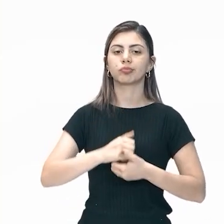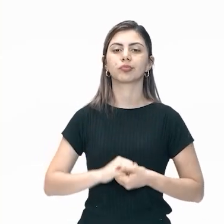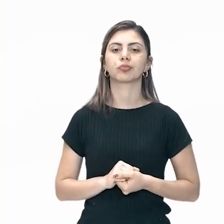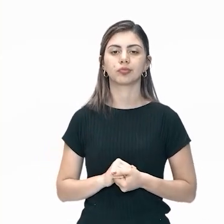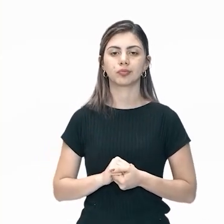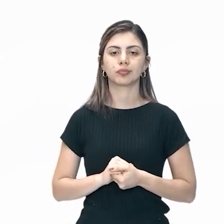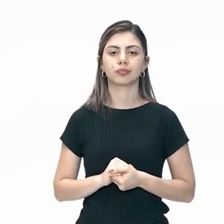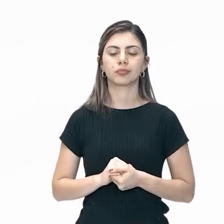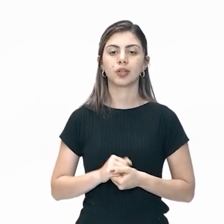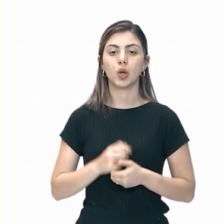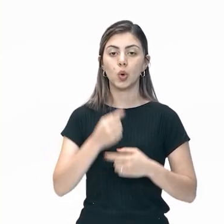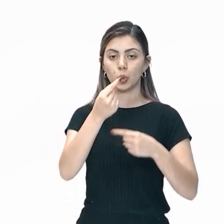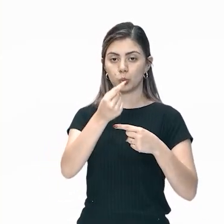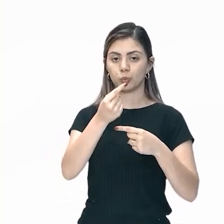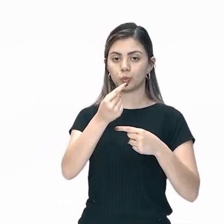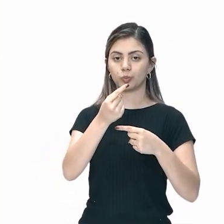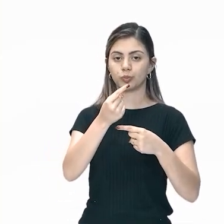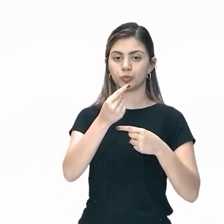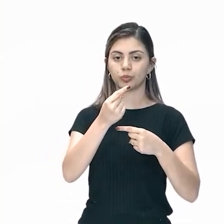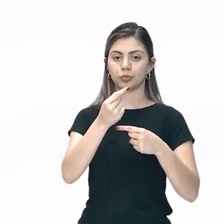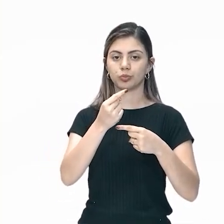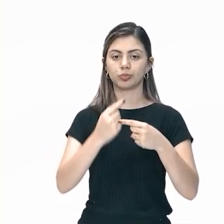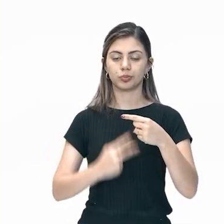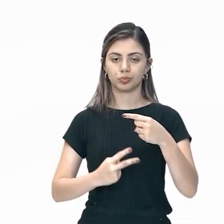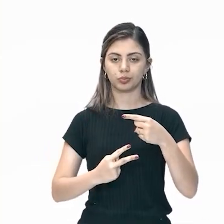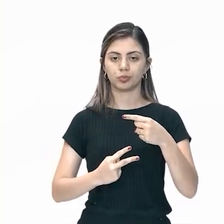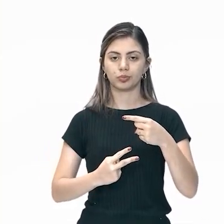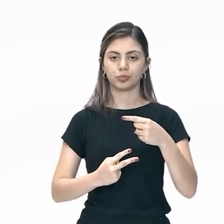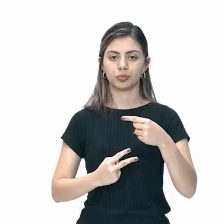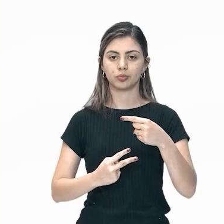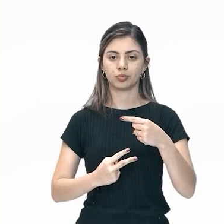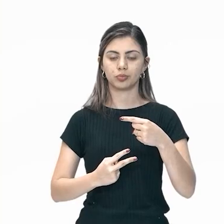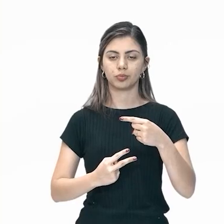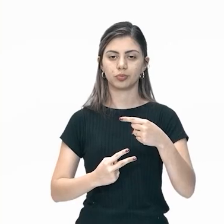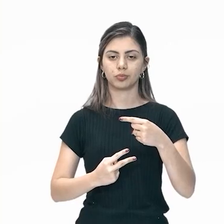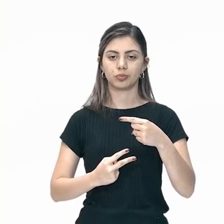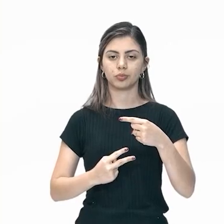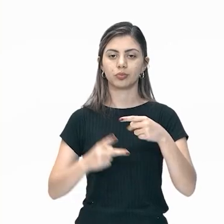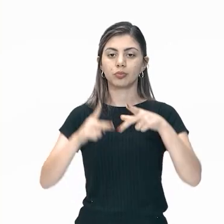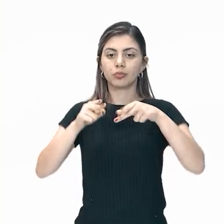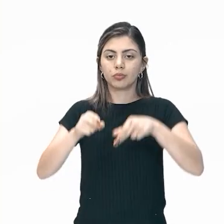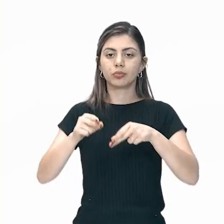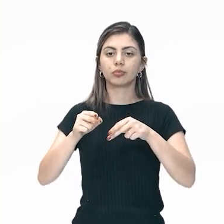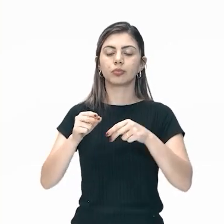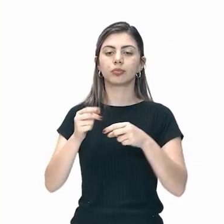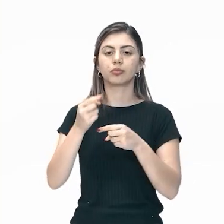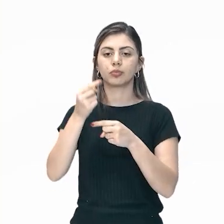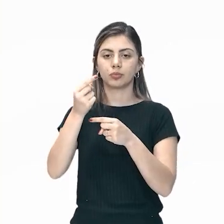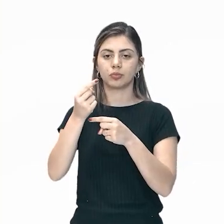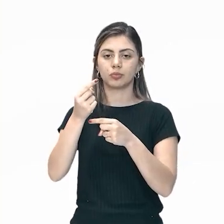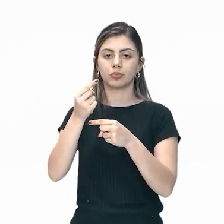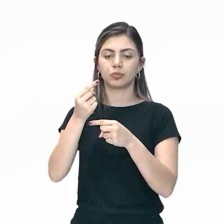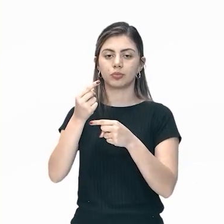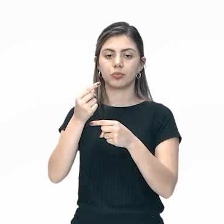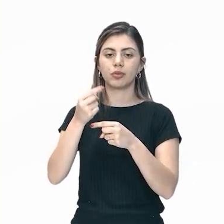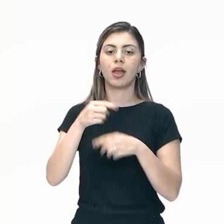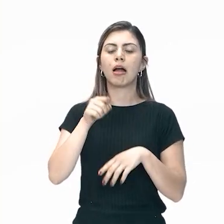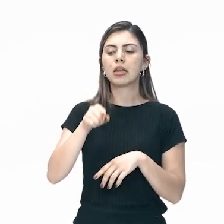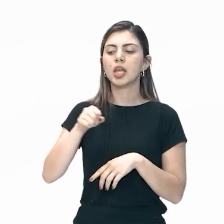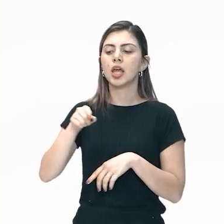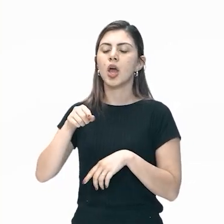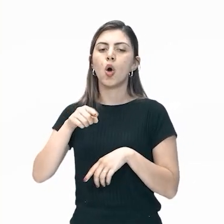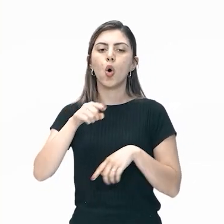ficar 1 sobre 2, que vai ser igual posição objeto,